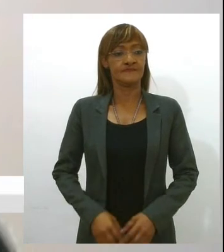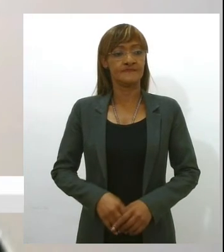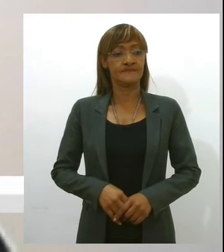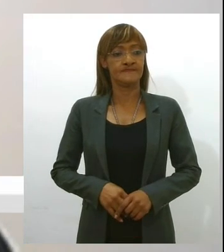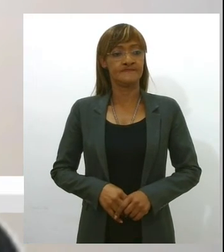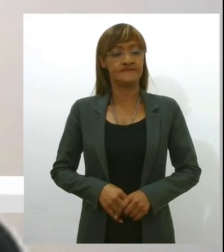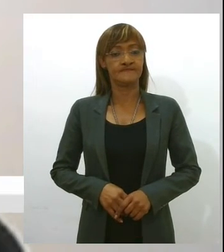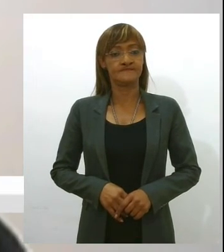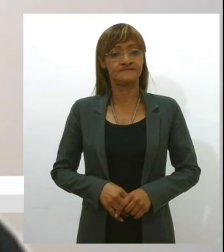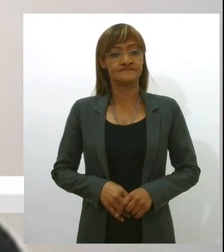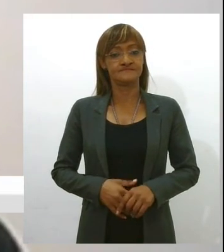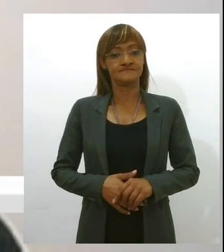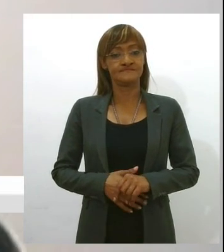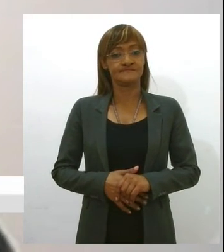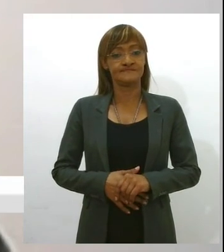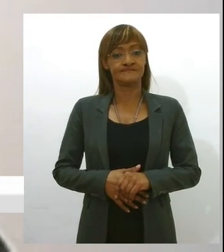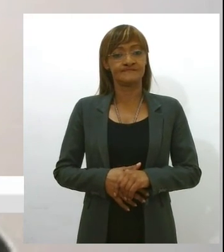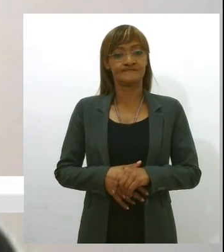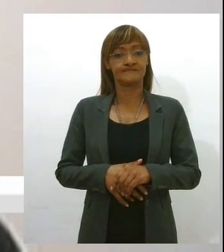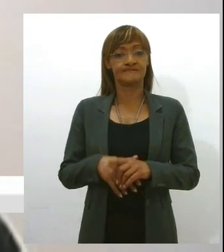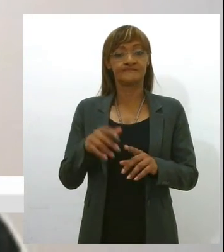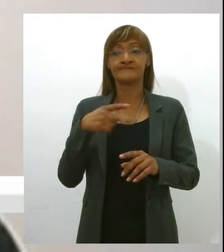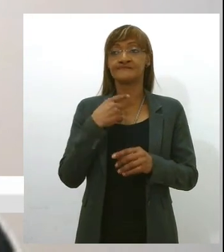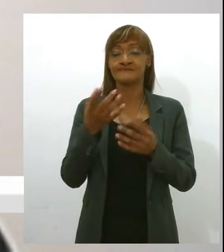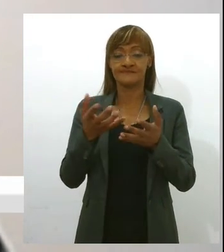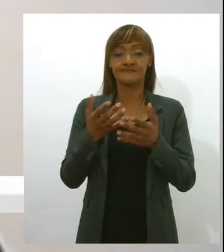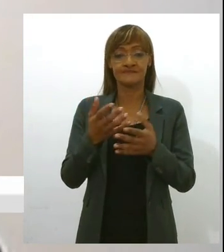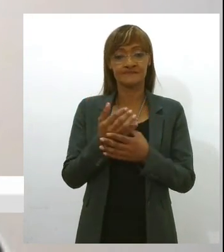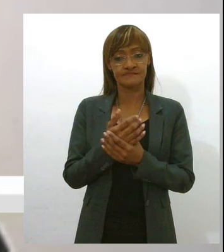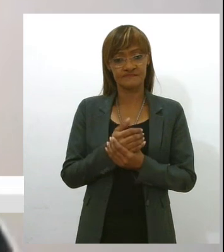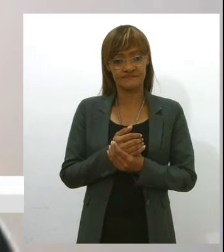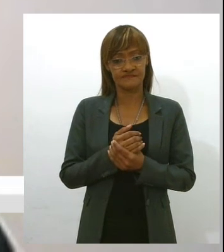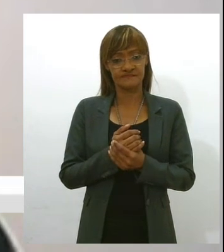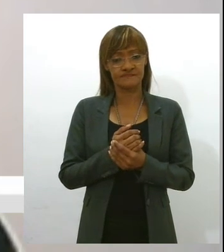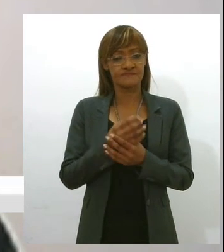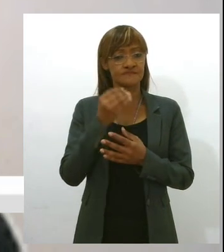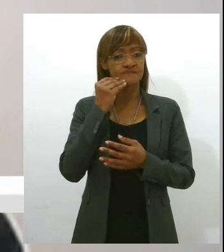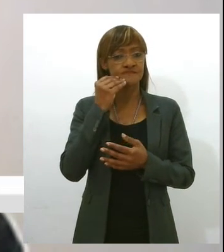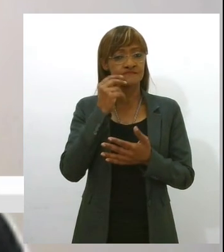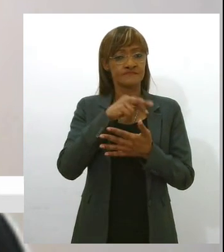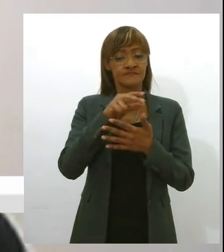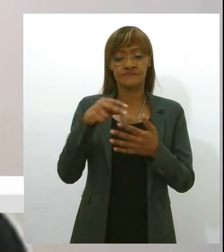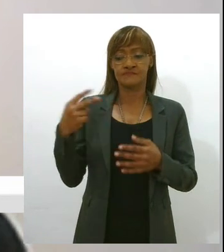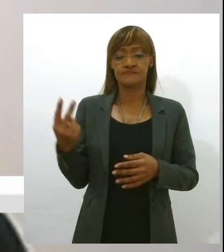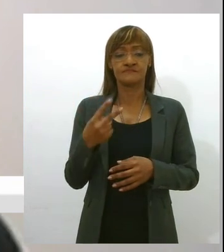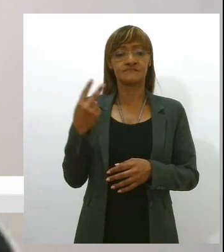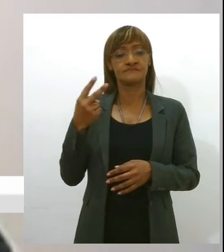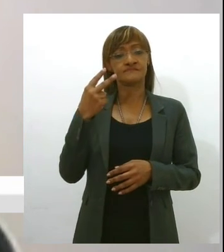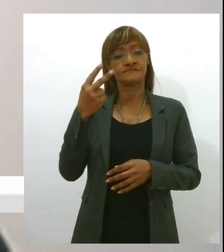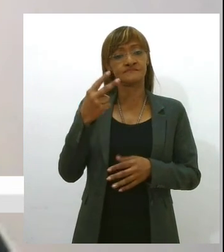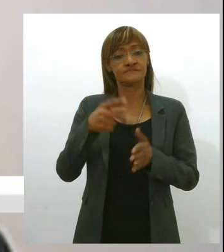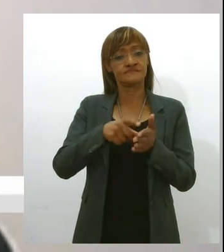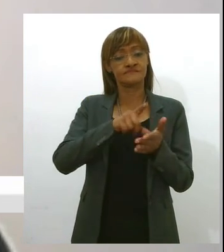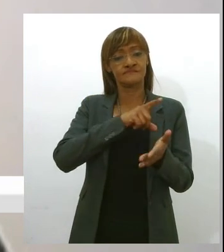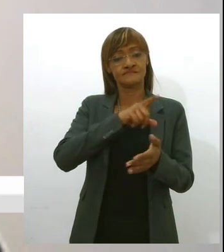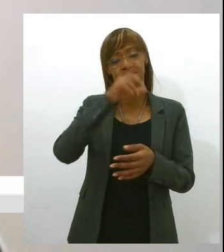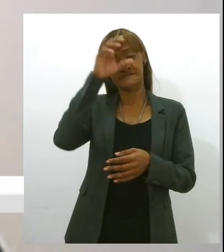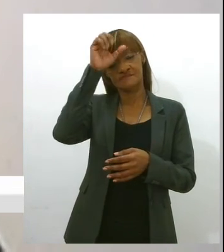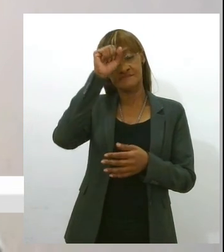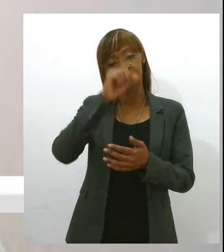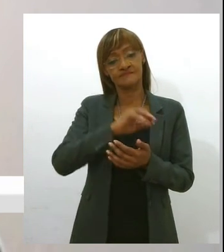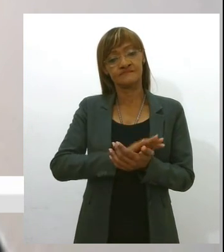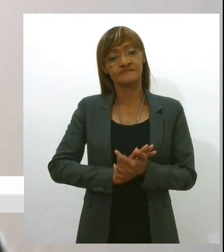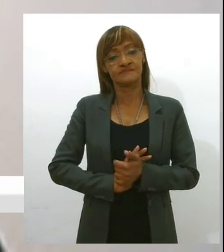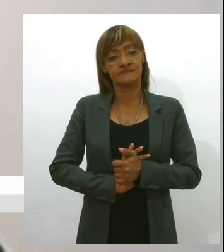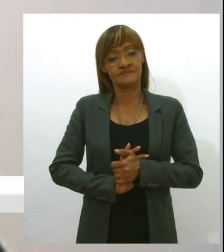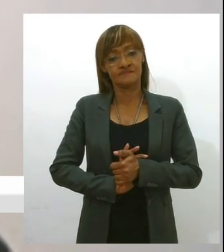a gente está tentando, né, trazer vários valores que a gente aprendeu dentro do punk, dessa